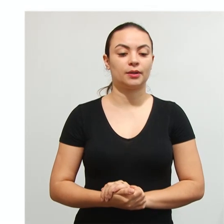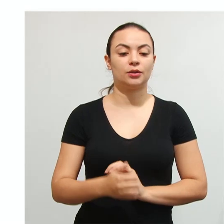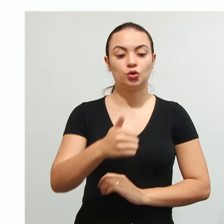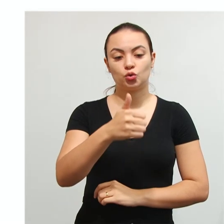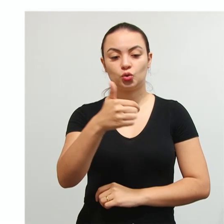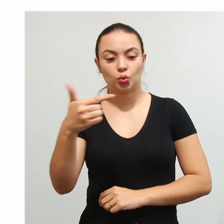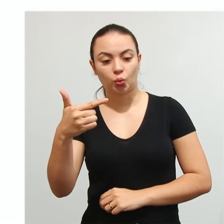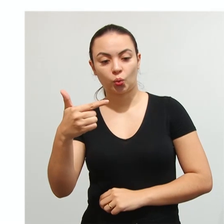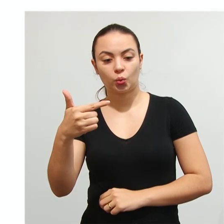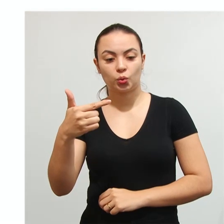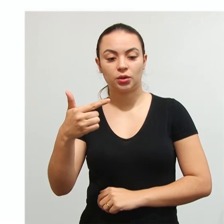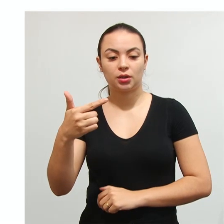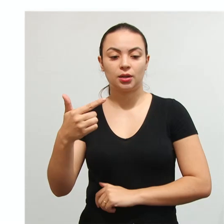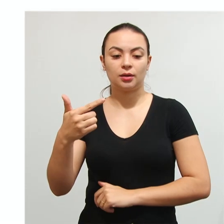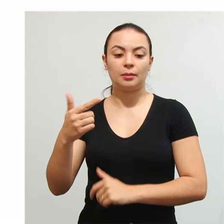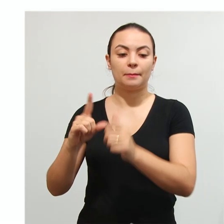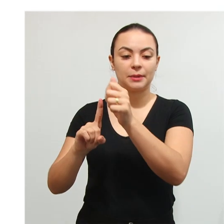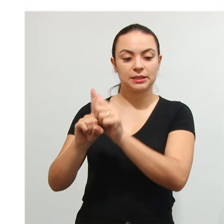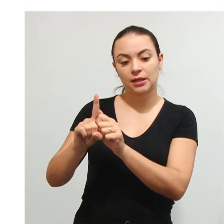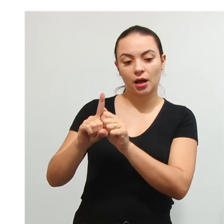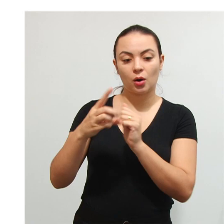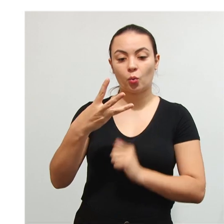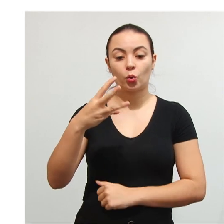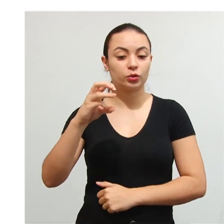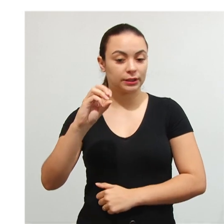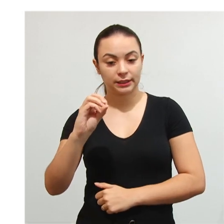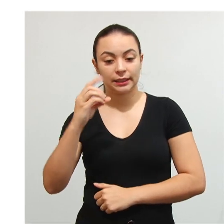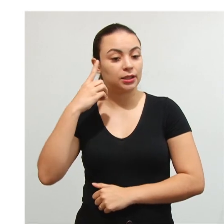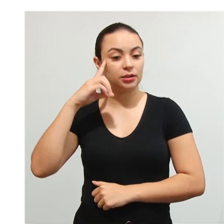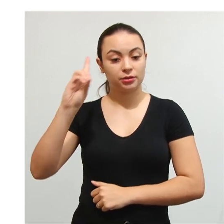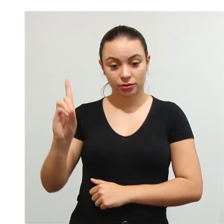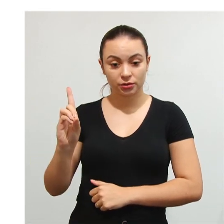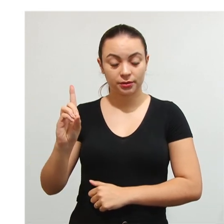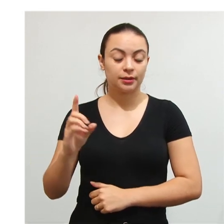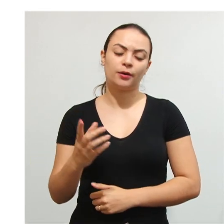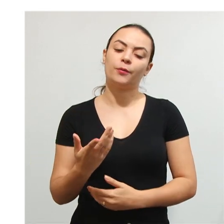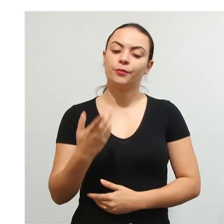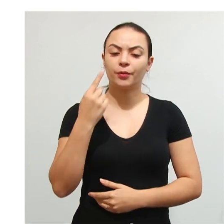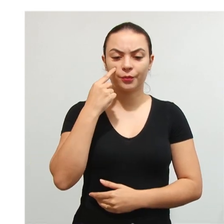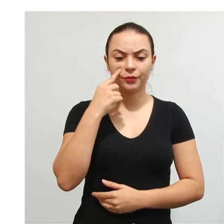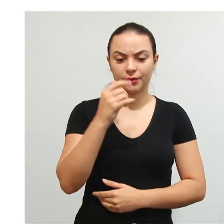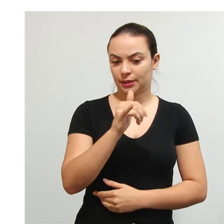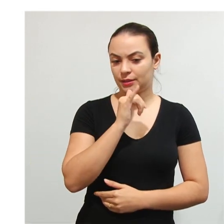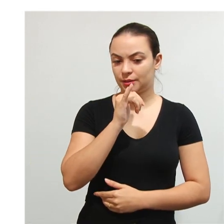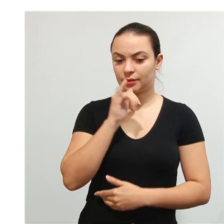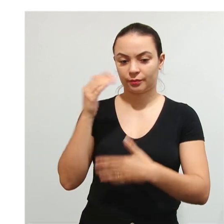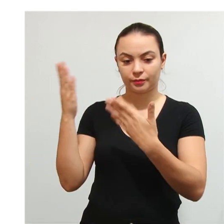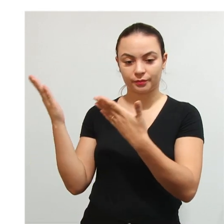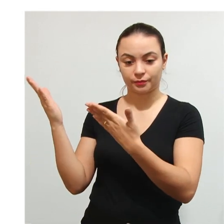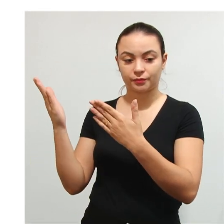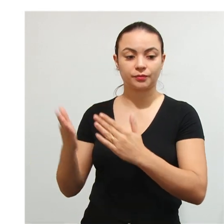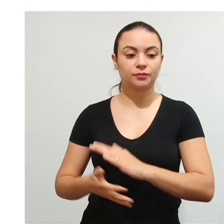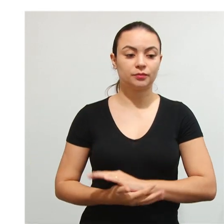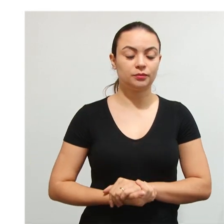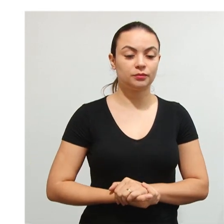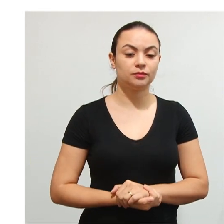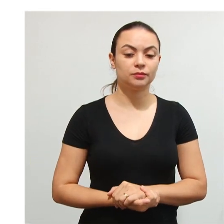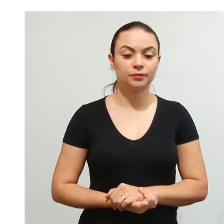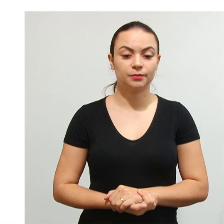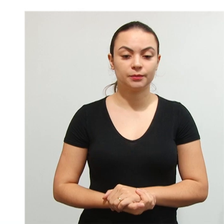Então vamos ver como que a gente aplica então em juros compostos qual seria a taxa anual